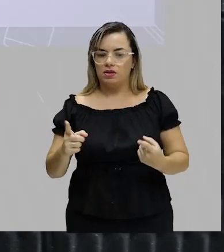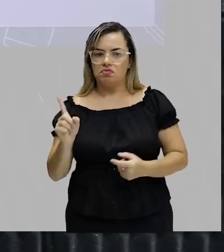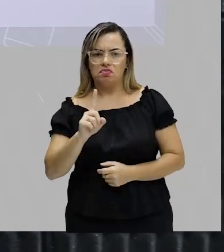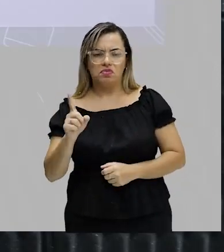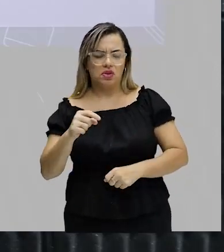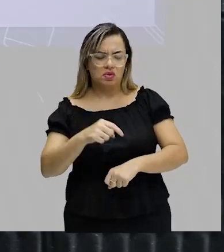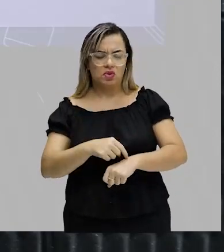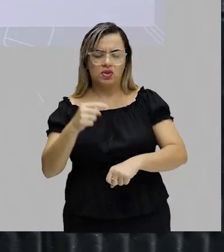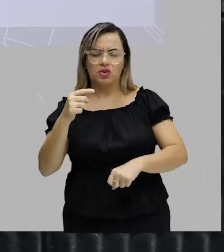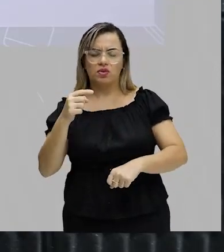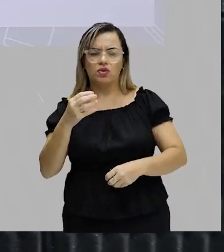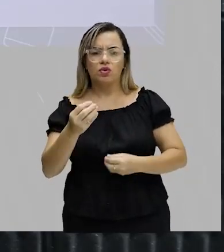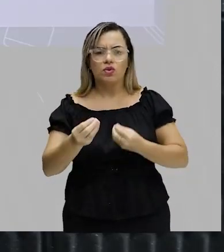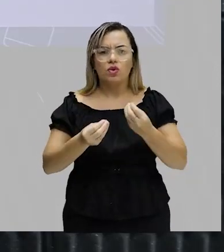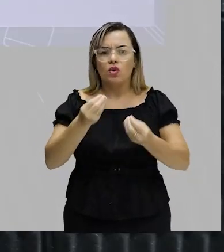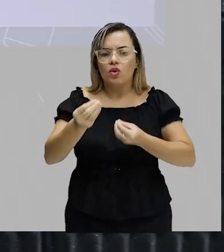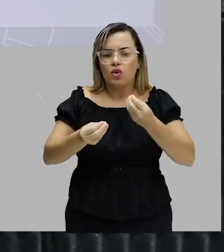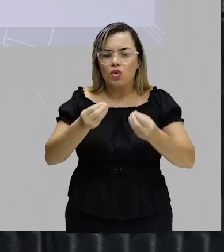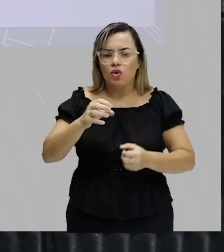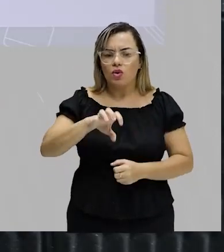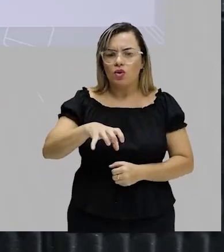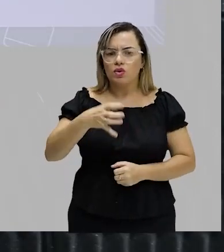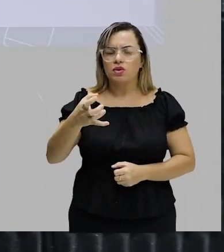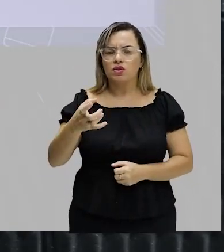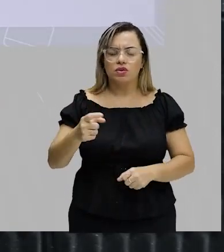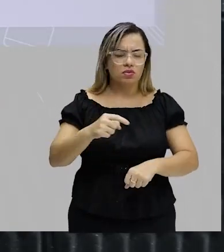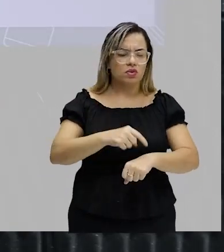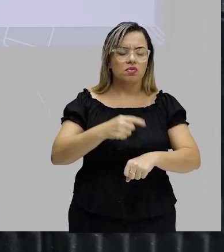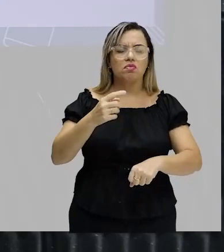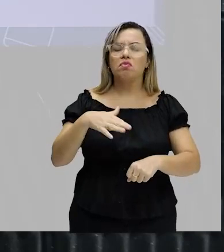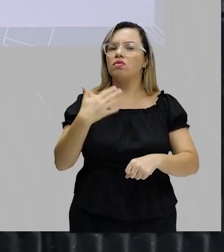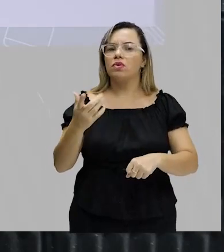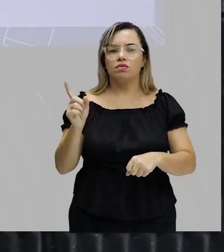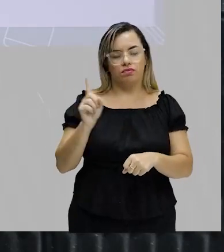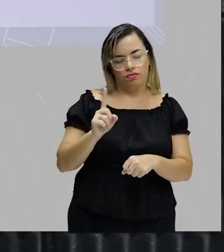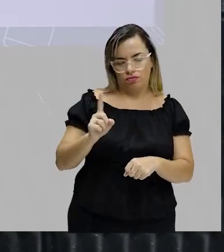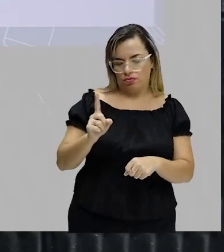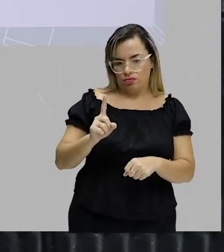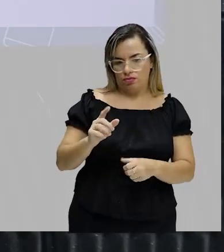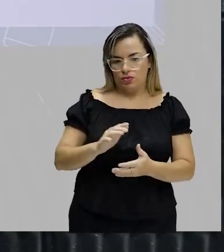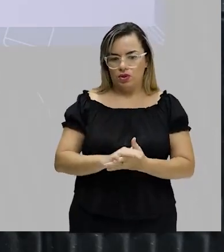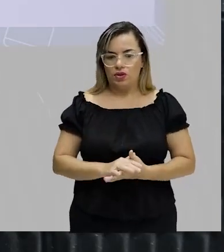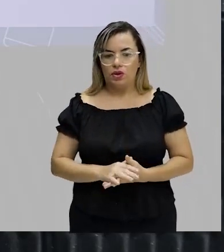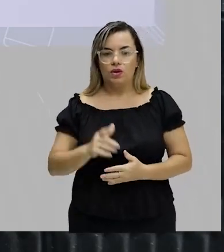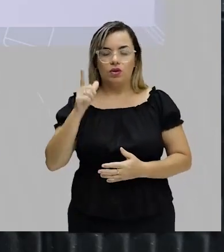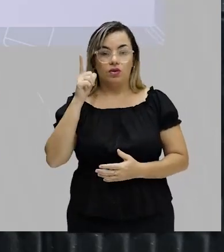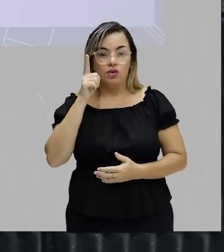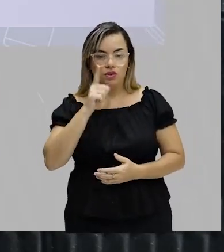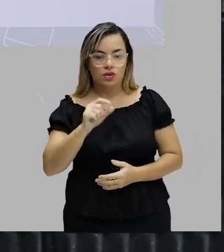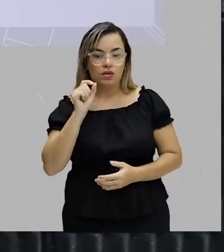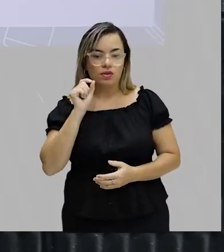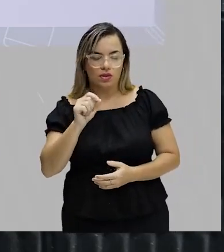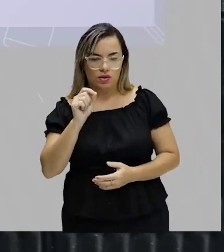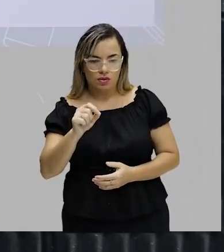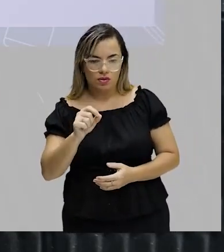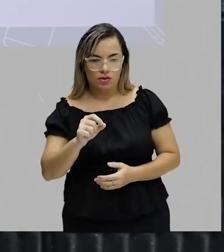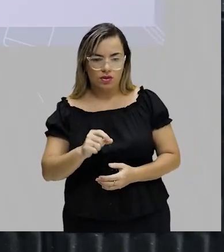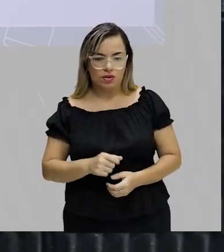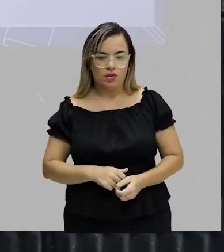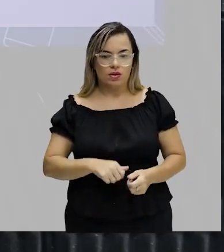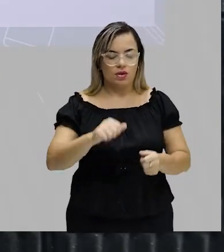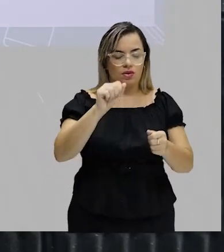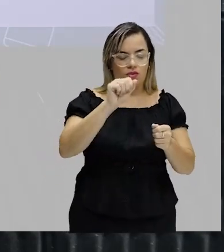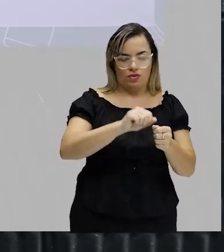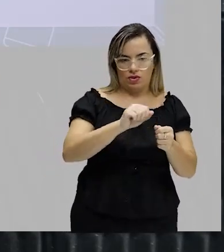cronologicamente, quer dizer, uma ação aconteceu em tal momento e outra ação aconteceu em outro. O que nós vamos considerar é uma ação é